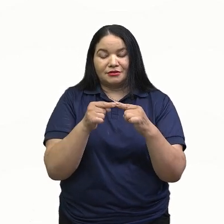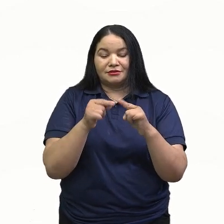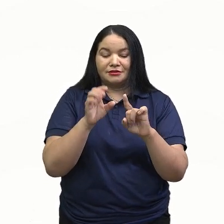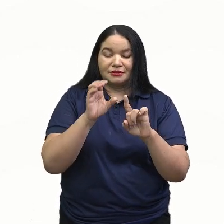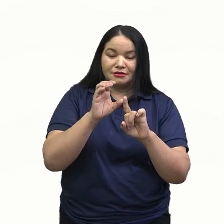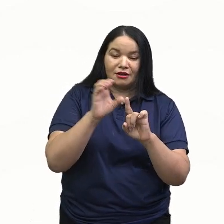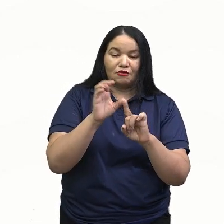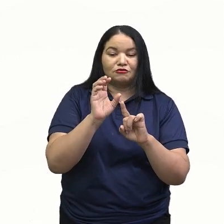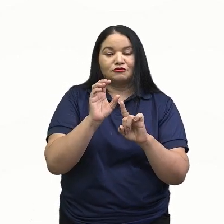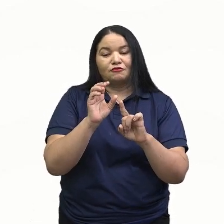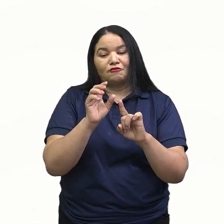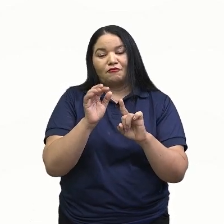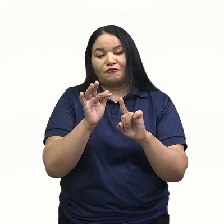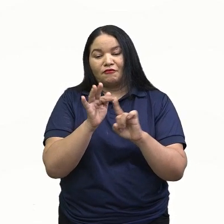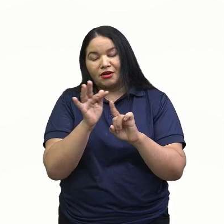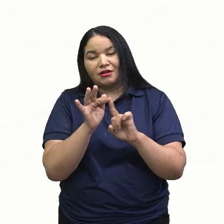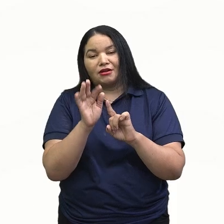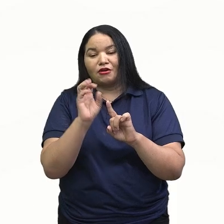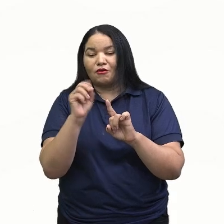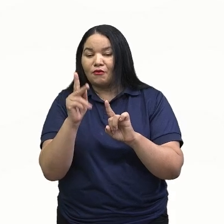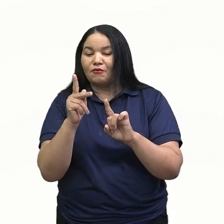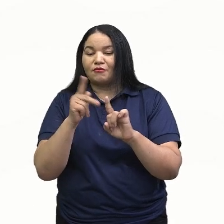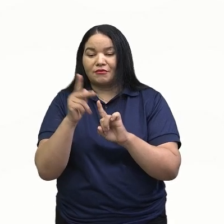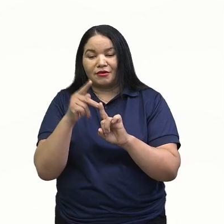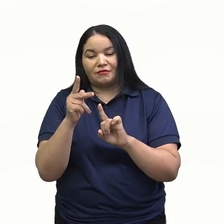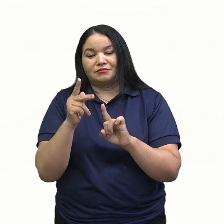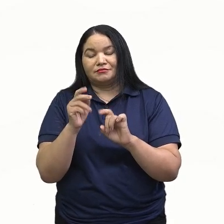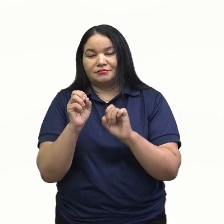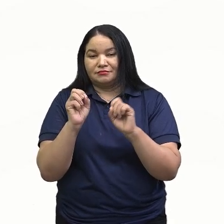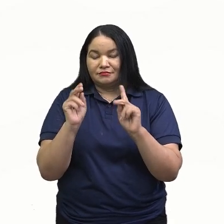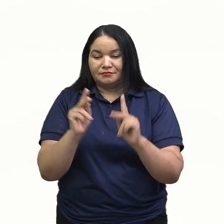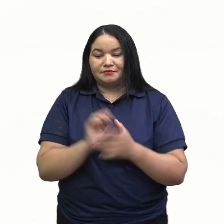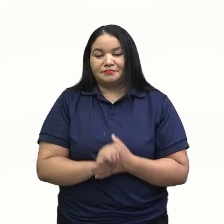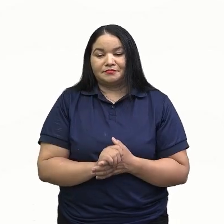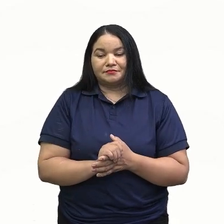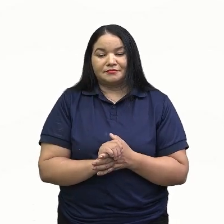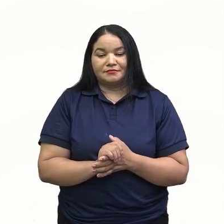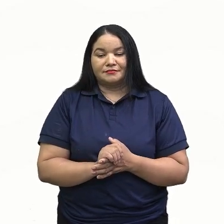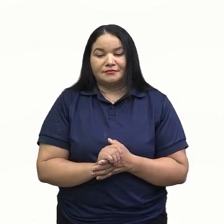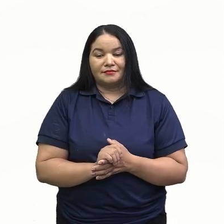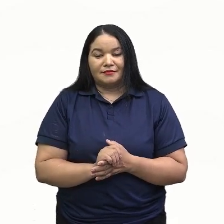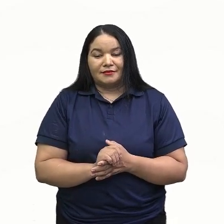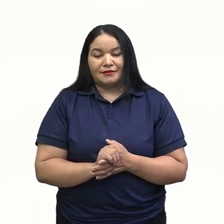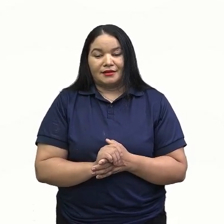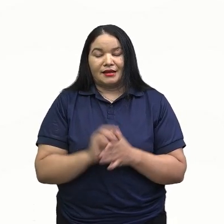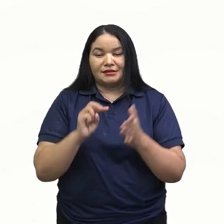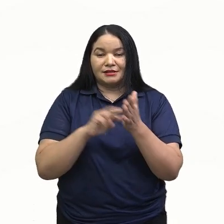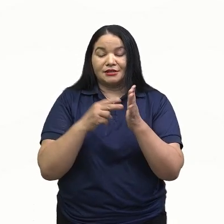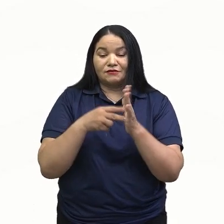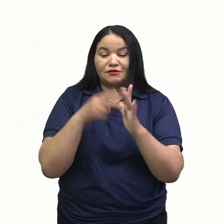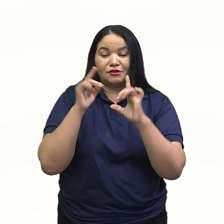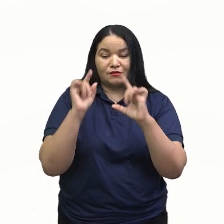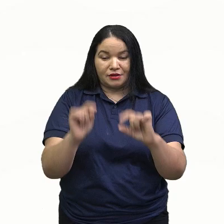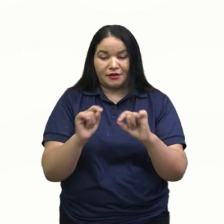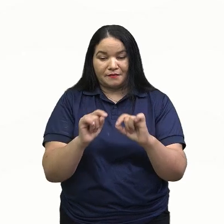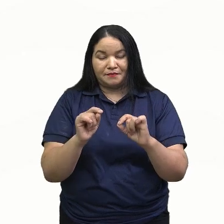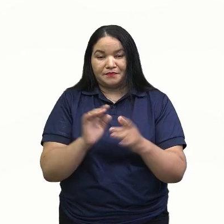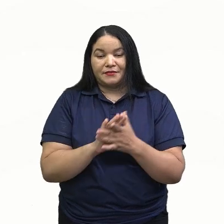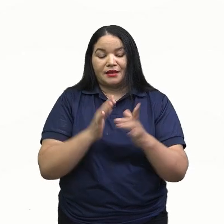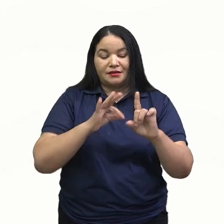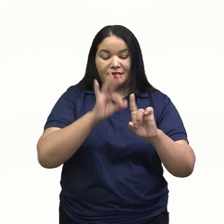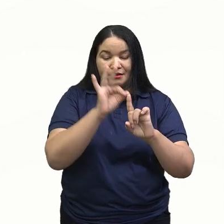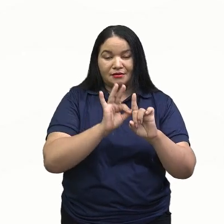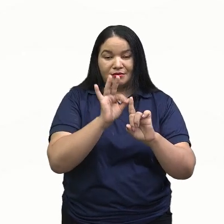Fahrenheit ou na escala absoluta Kelvin. Em outras palavras, é quanto a temperatura